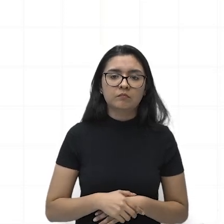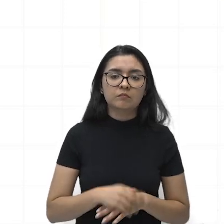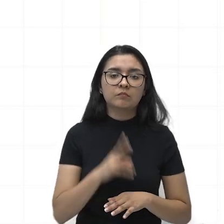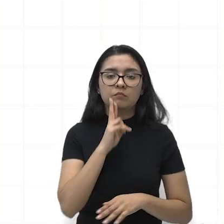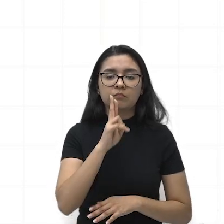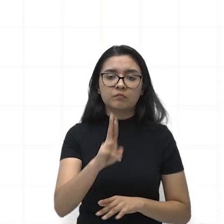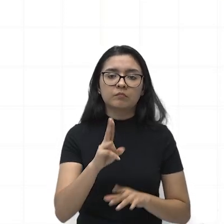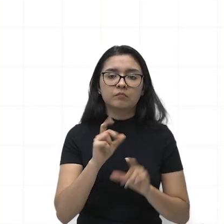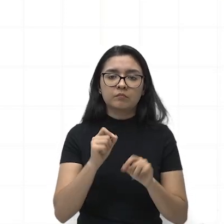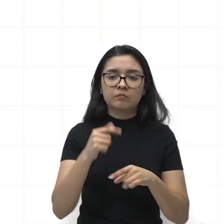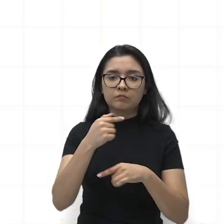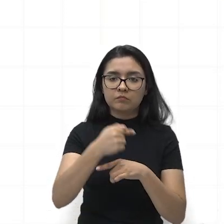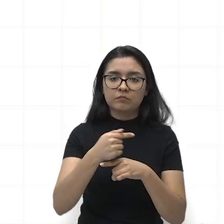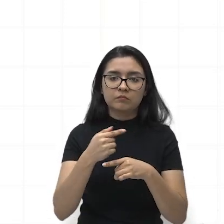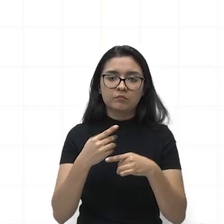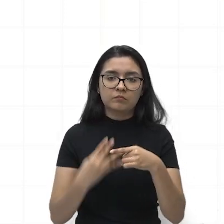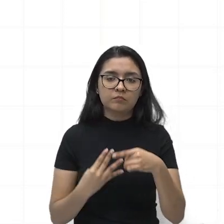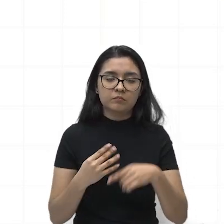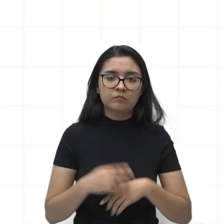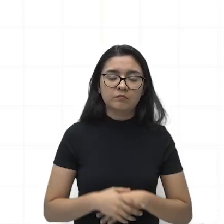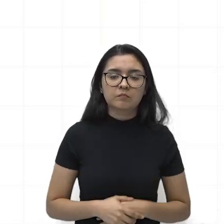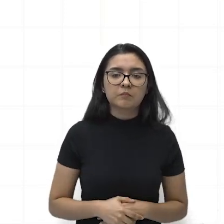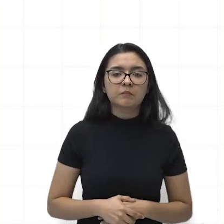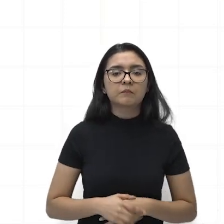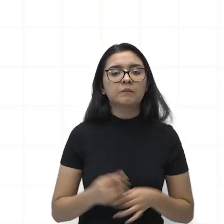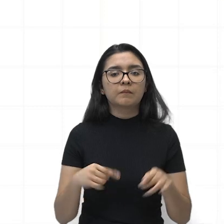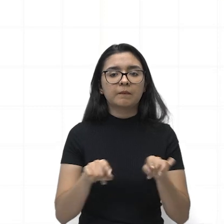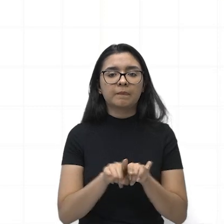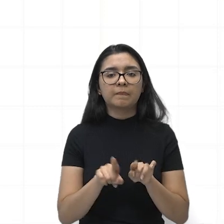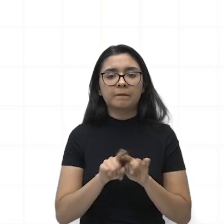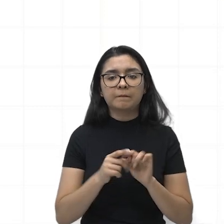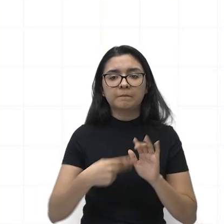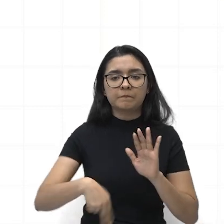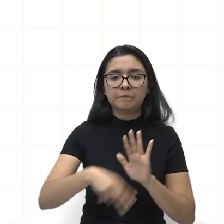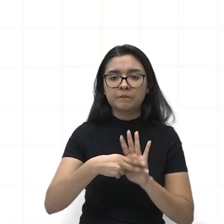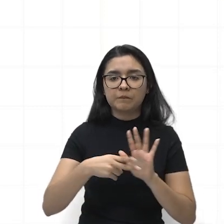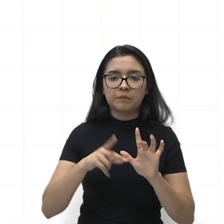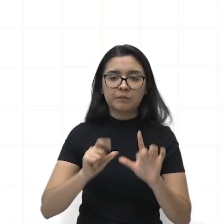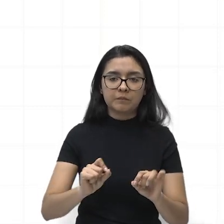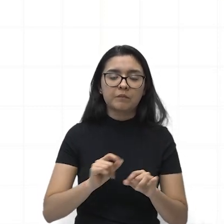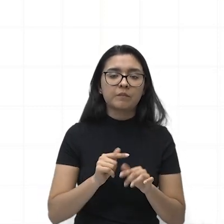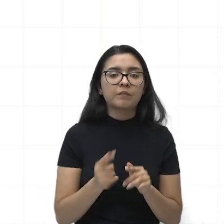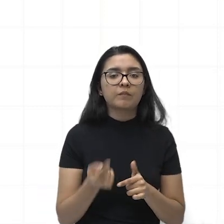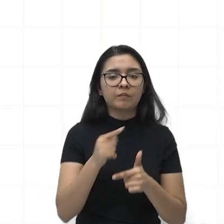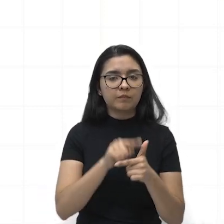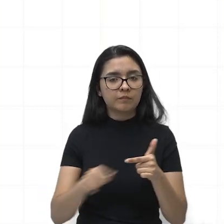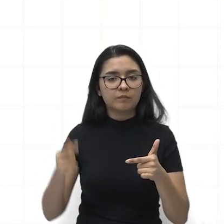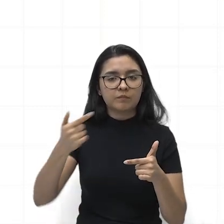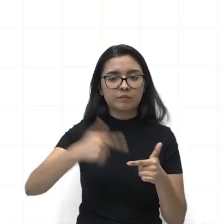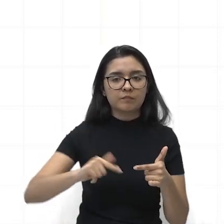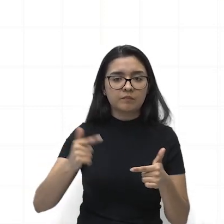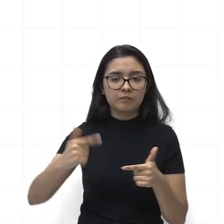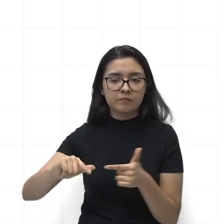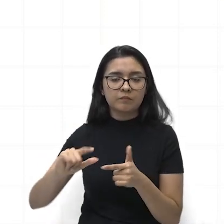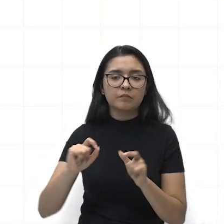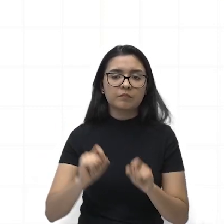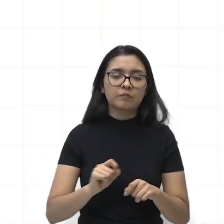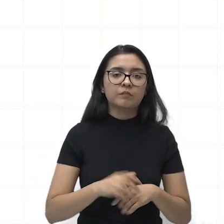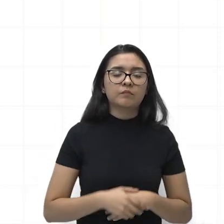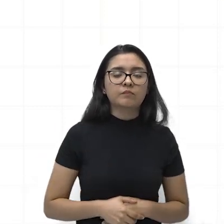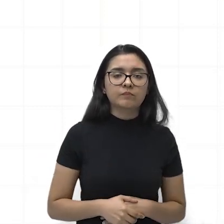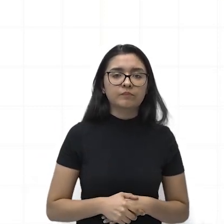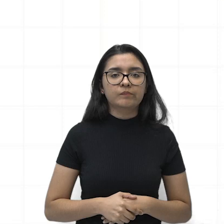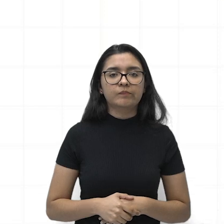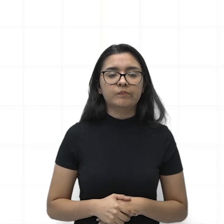igual a 7 sobre 8 multiplicado por 4 sobre 2, que é igual a 28 sobre 16, aí simplifica por 2, 14 sobre 8,